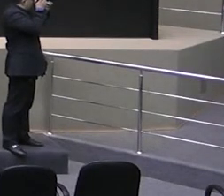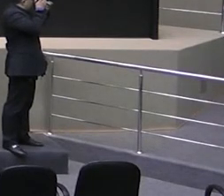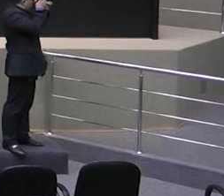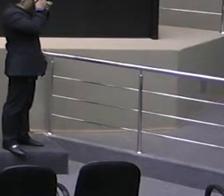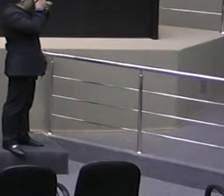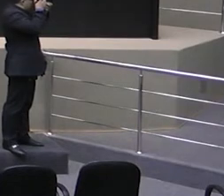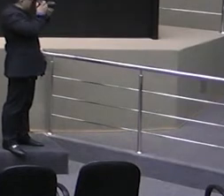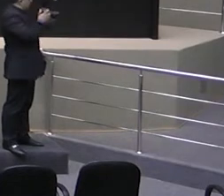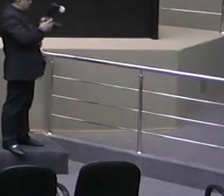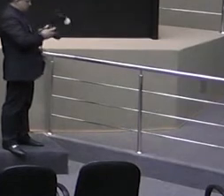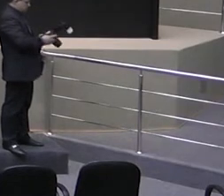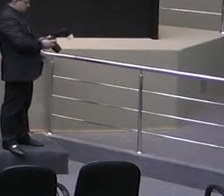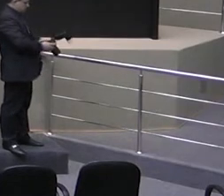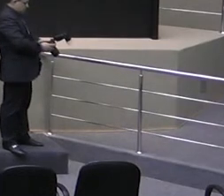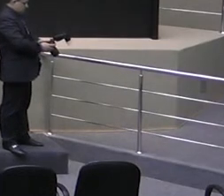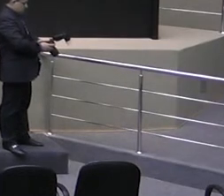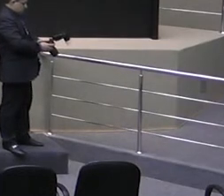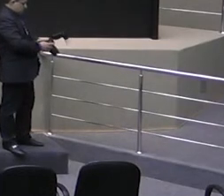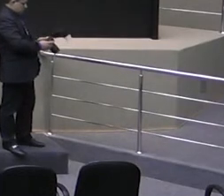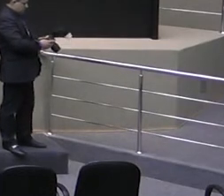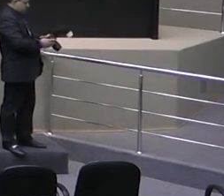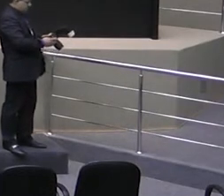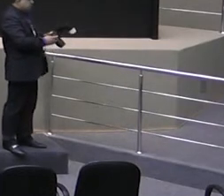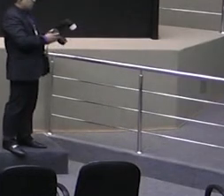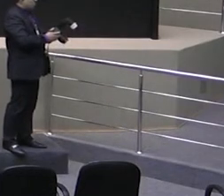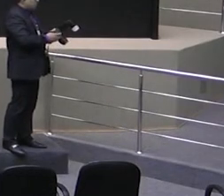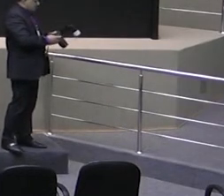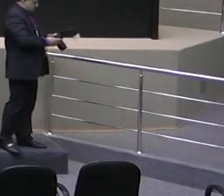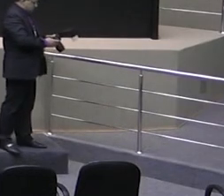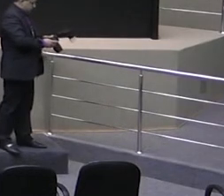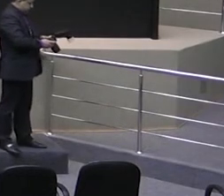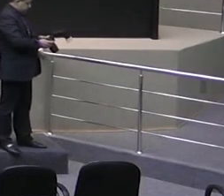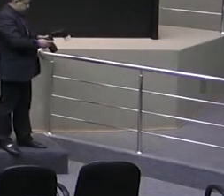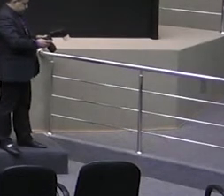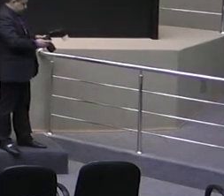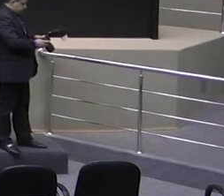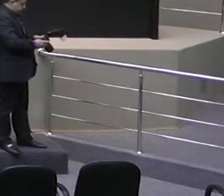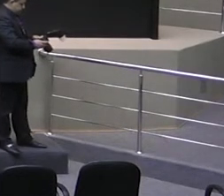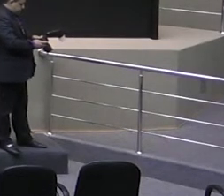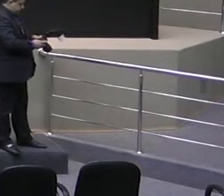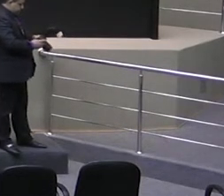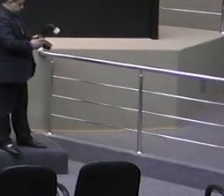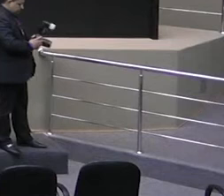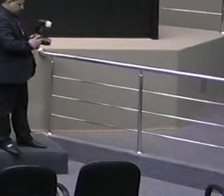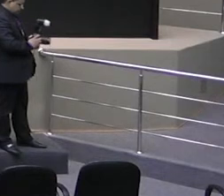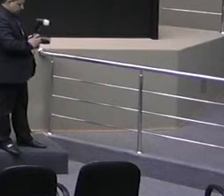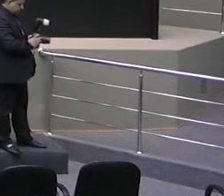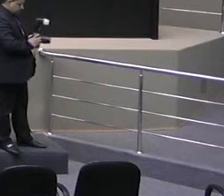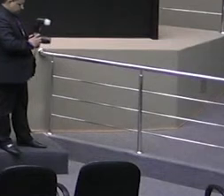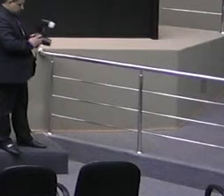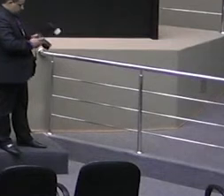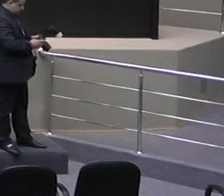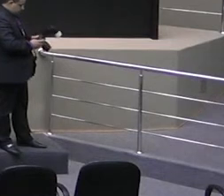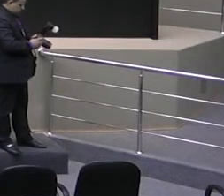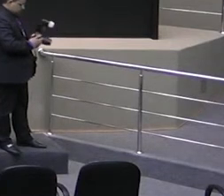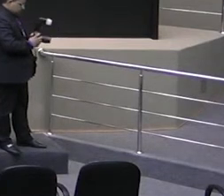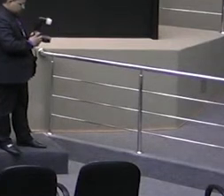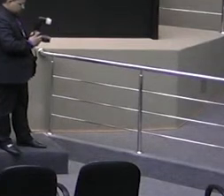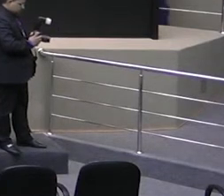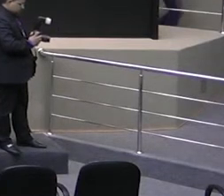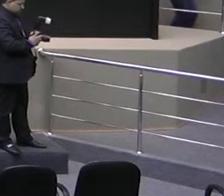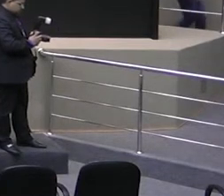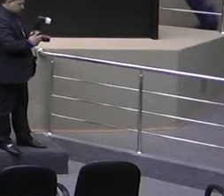deputados, deputadas, servidores, colaboradores. O que nos traz aqui é a alegria que